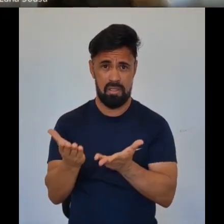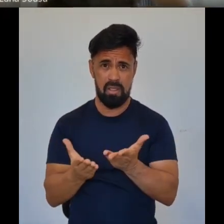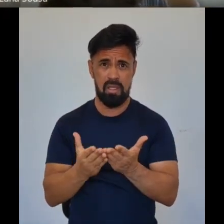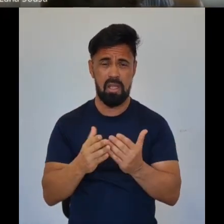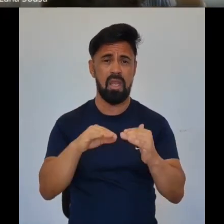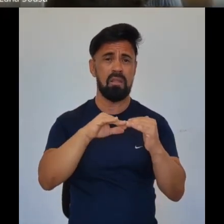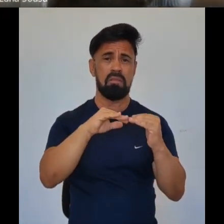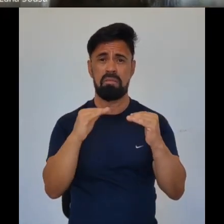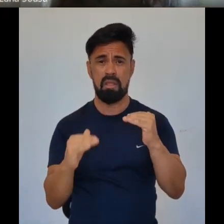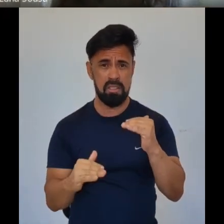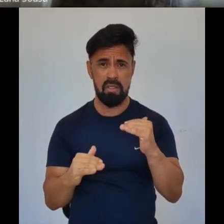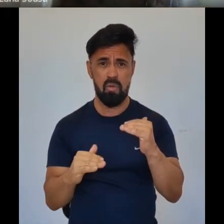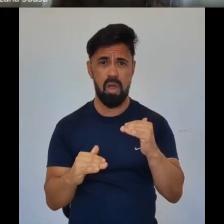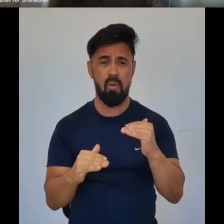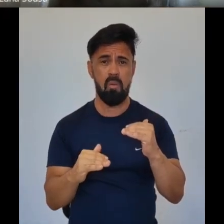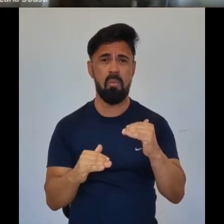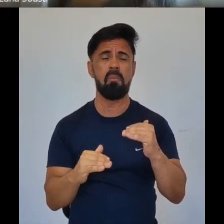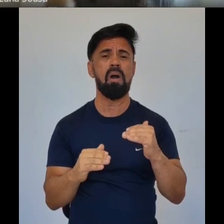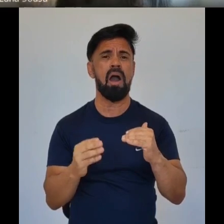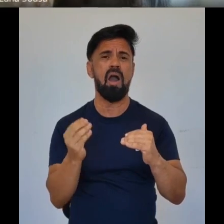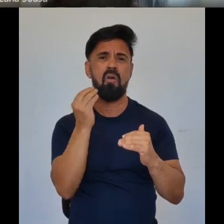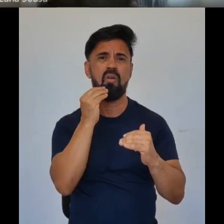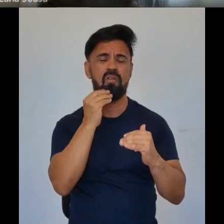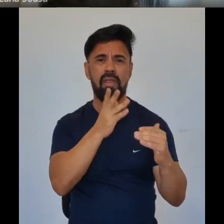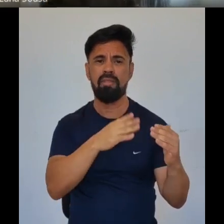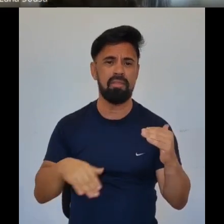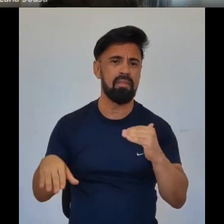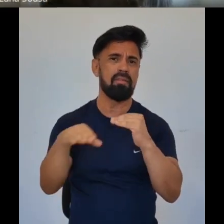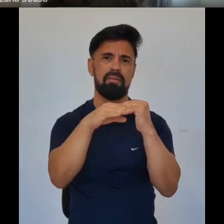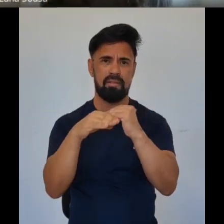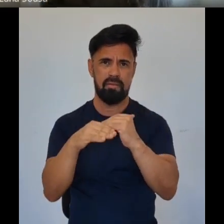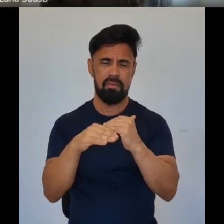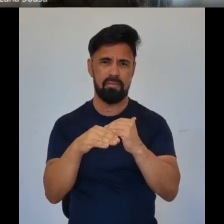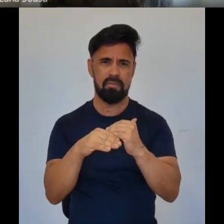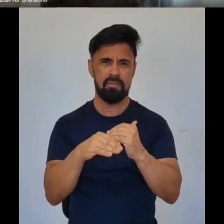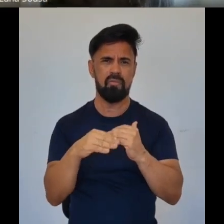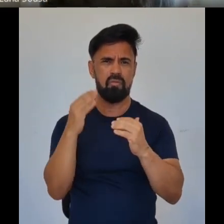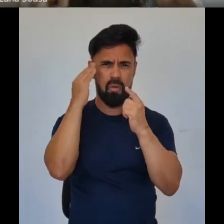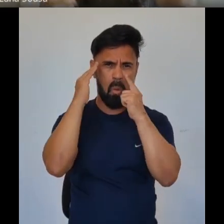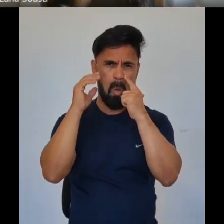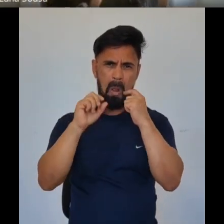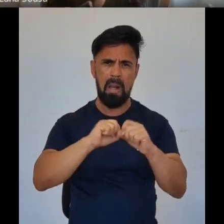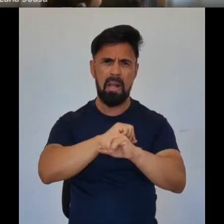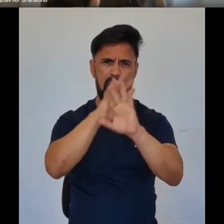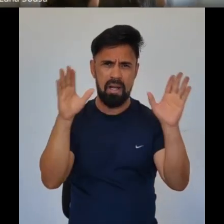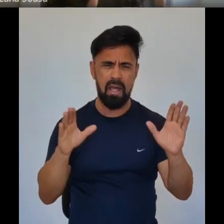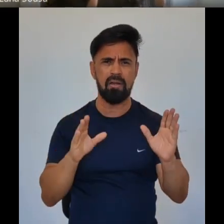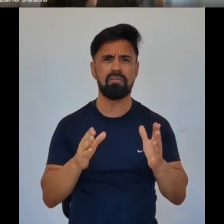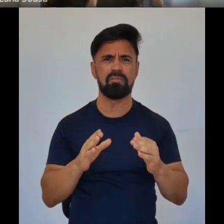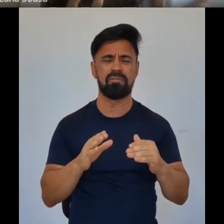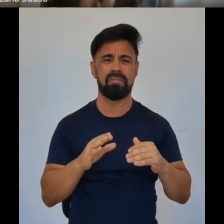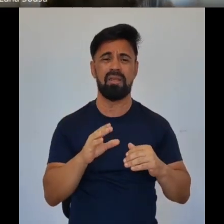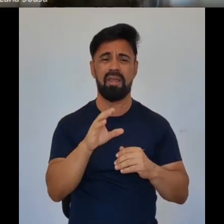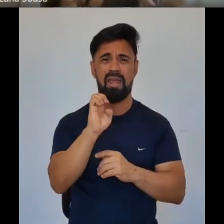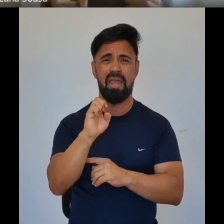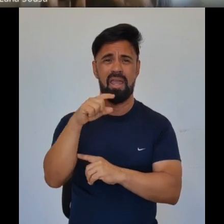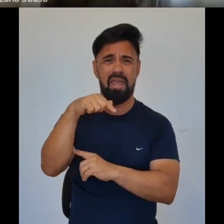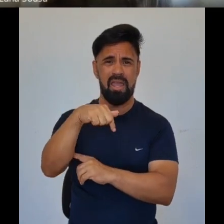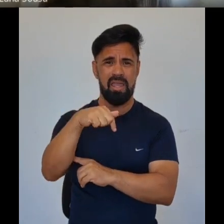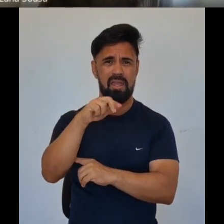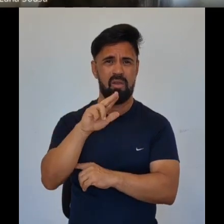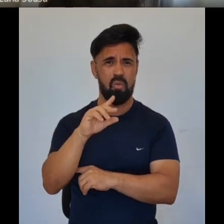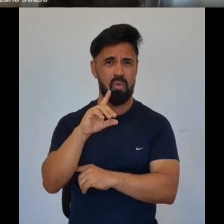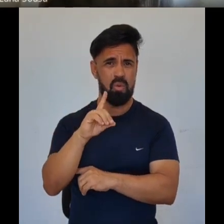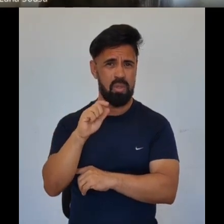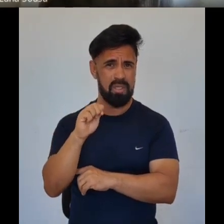De tratá-los de forma desigual para alcançar oportunidades iguais. Acho que agora ficou claro que equidade é